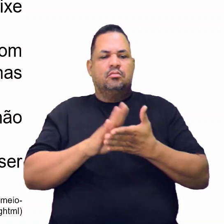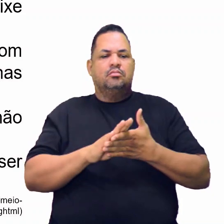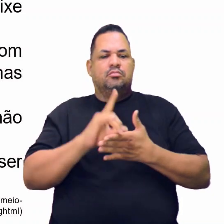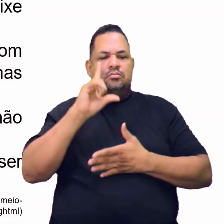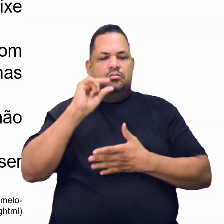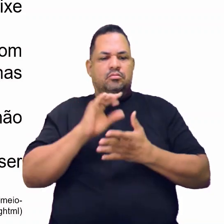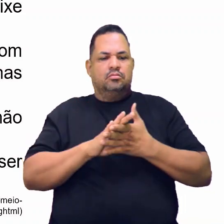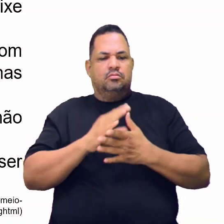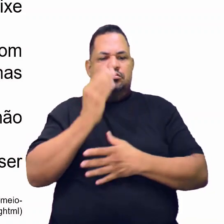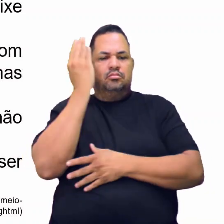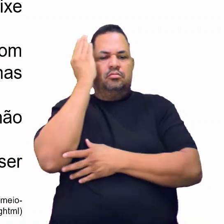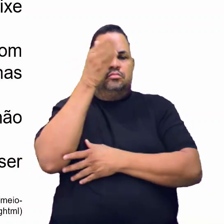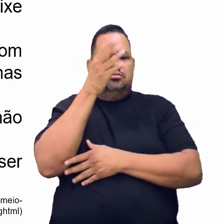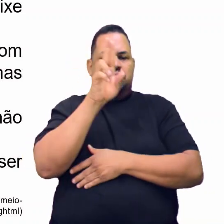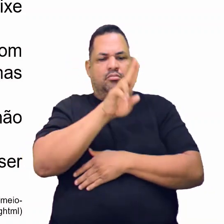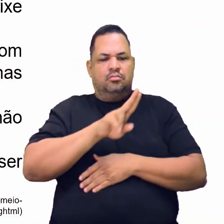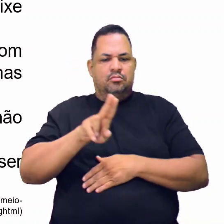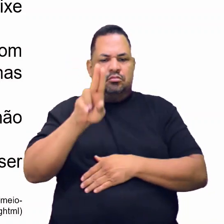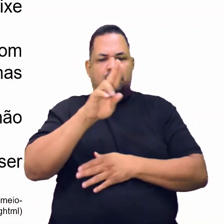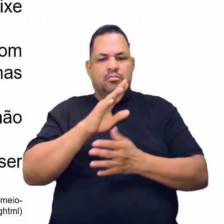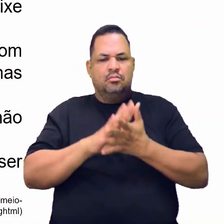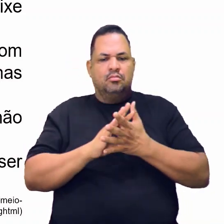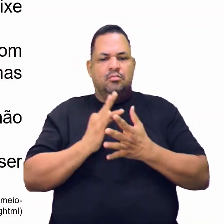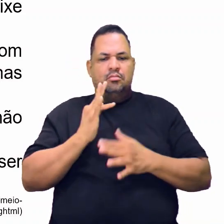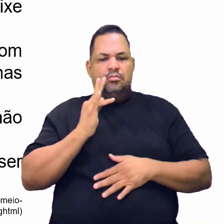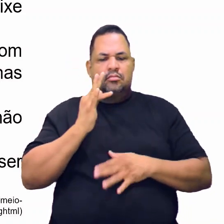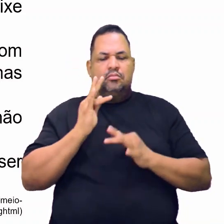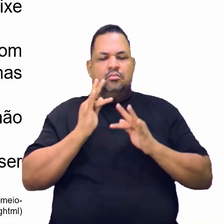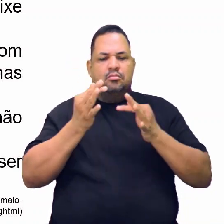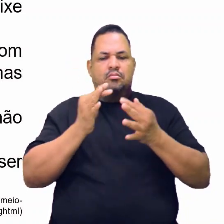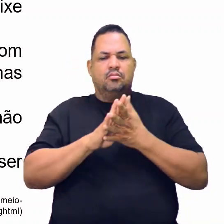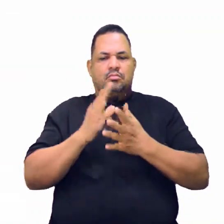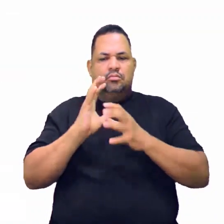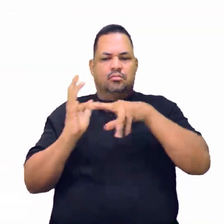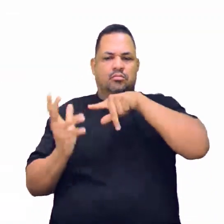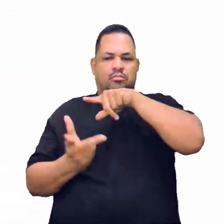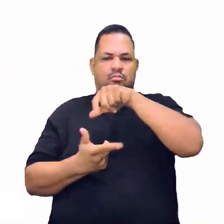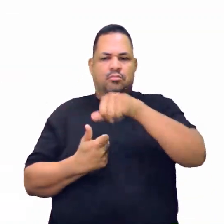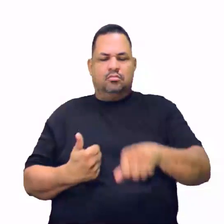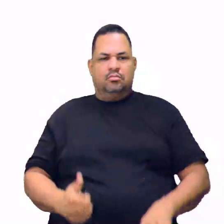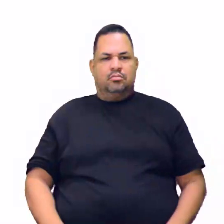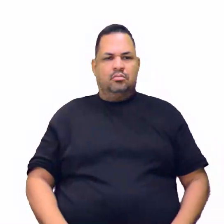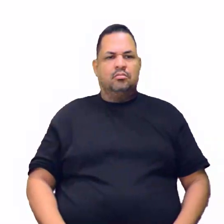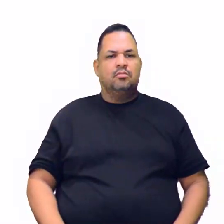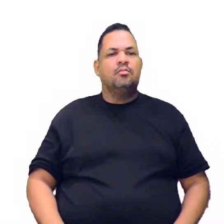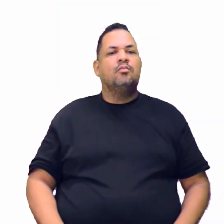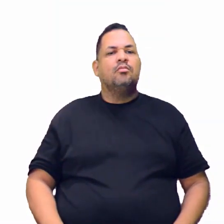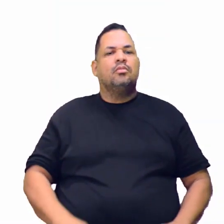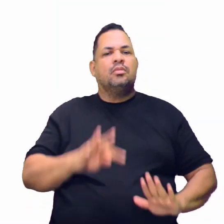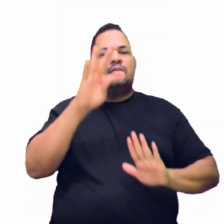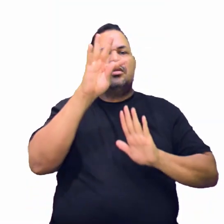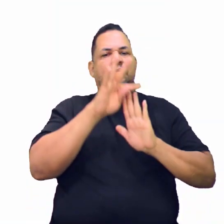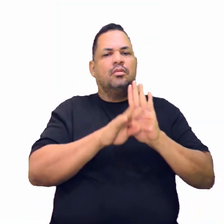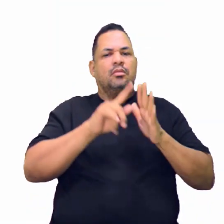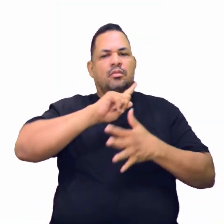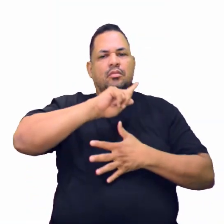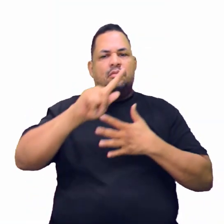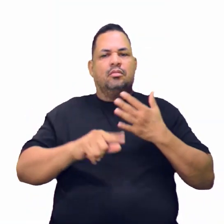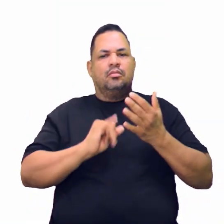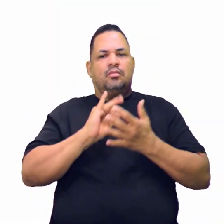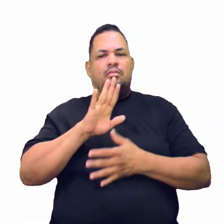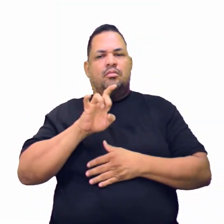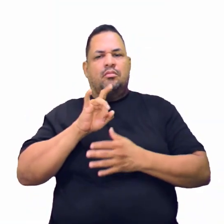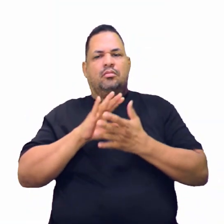poupados, hotéis usam os recursos finitos do planeta. De acordo com o texto, o gênero